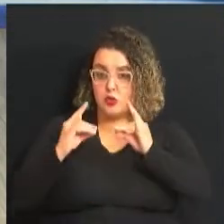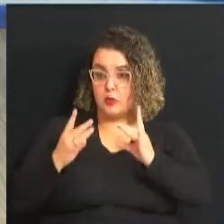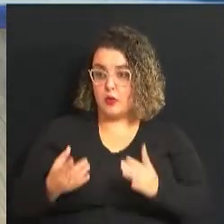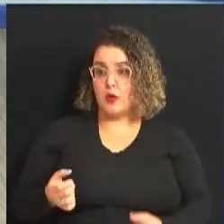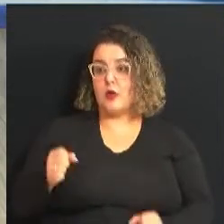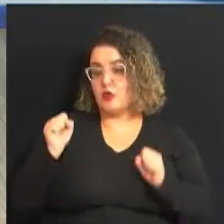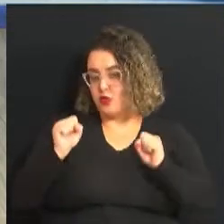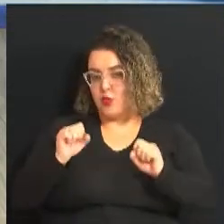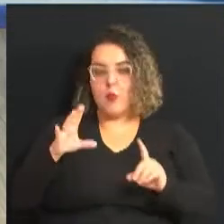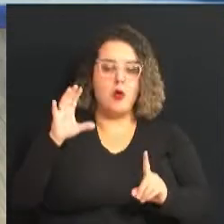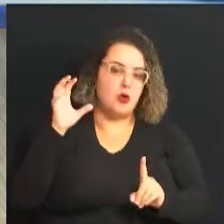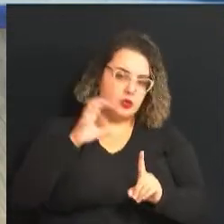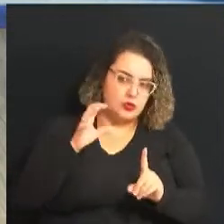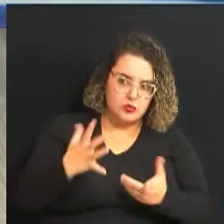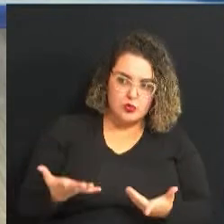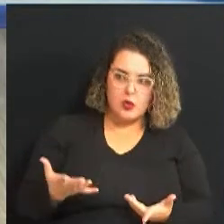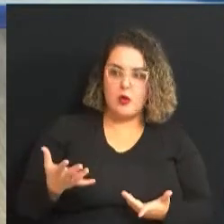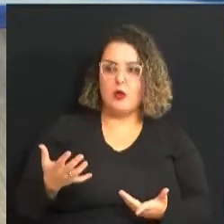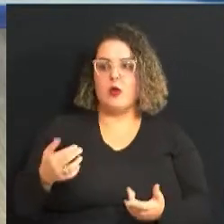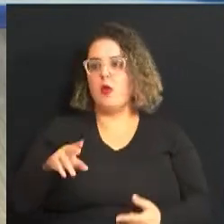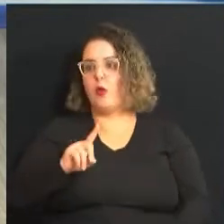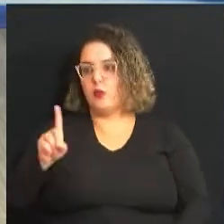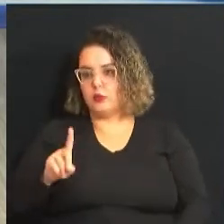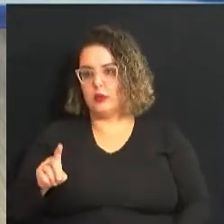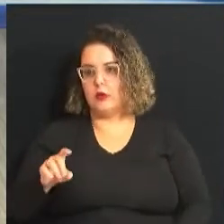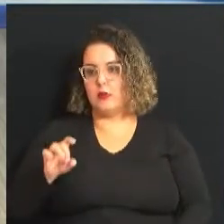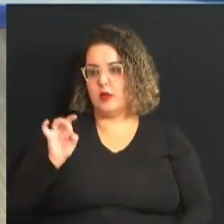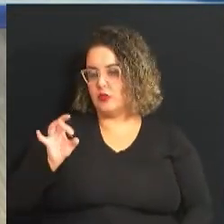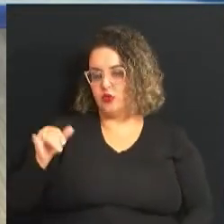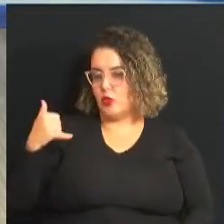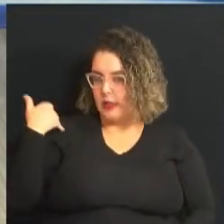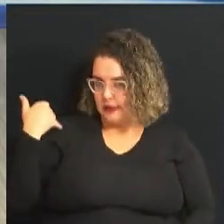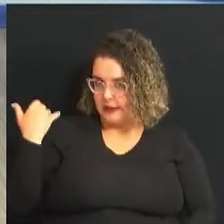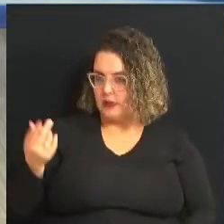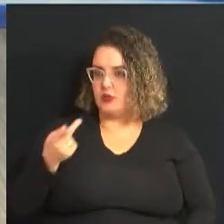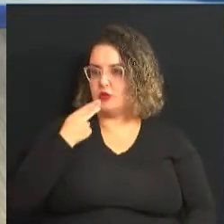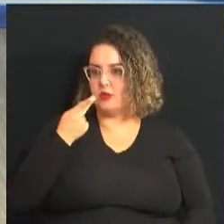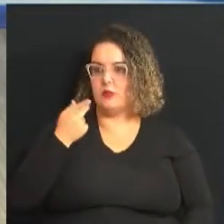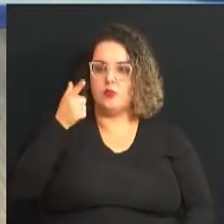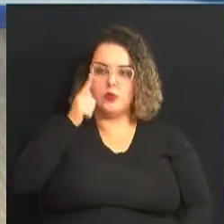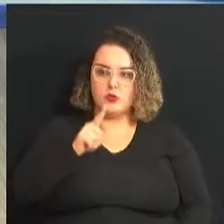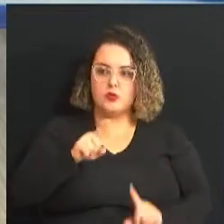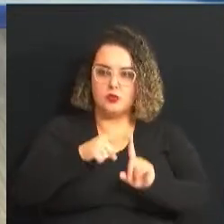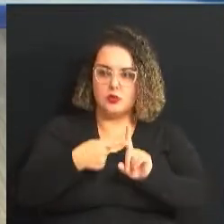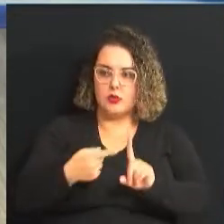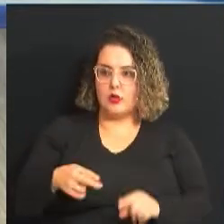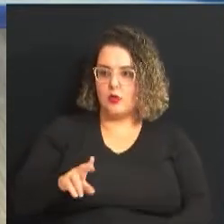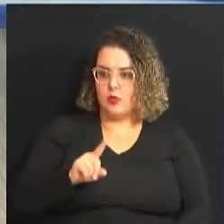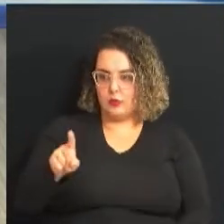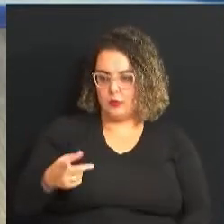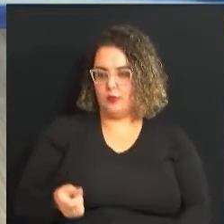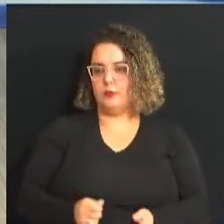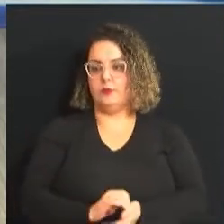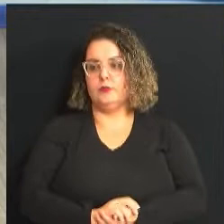ver? Como o senhor disse, é a idade que realmente vai dizer se vai dar para engravidar ainda ou não.